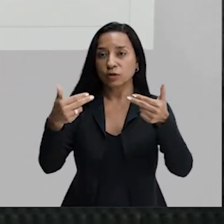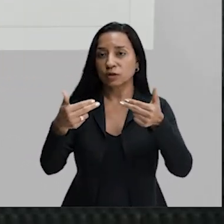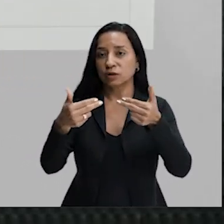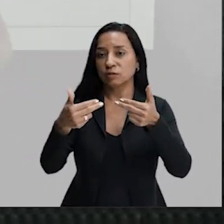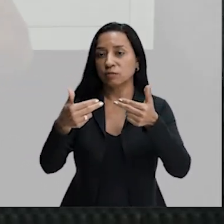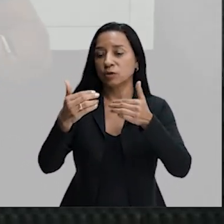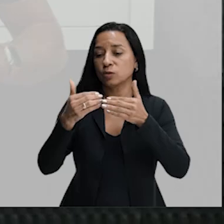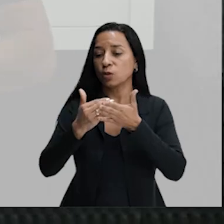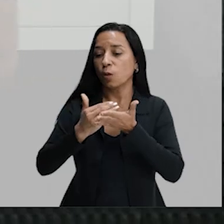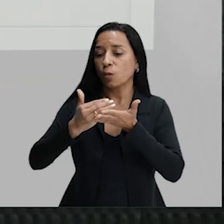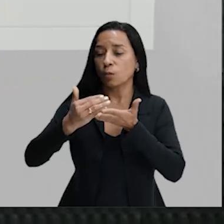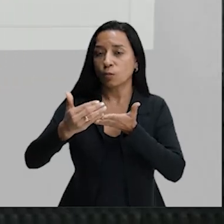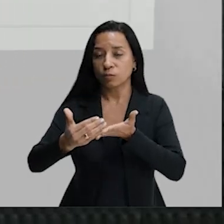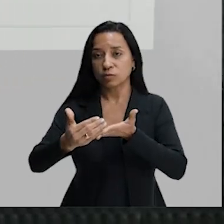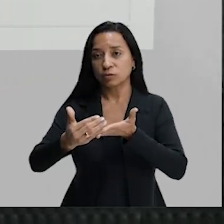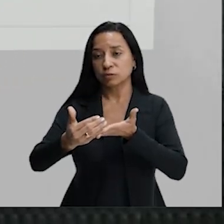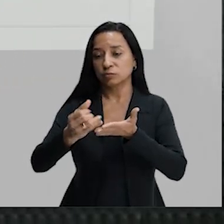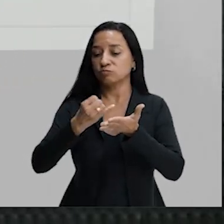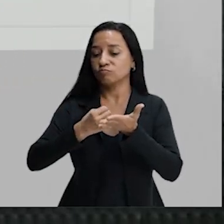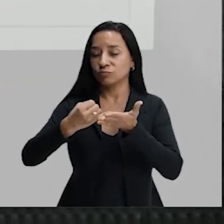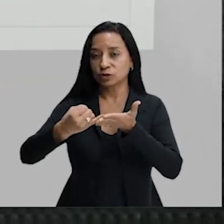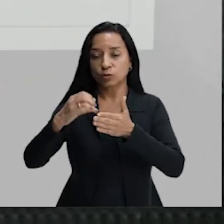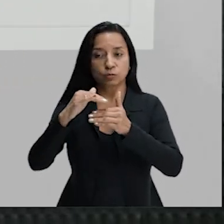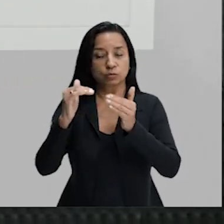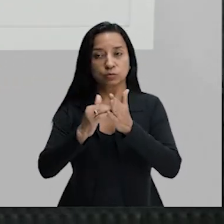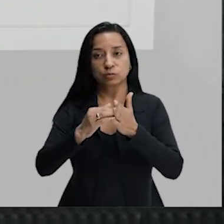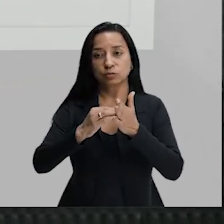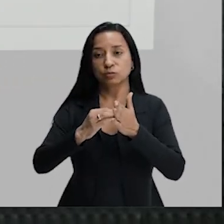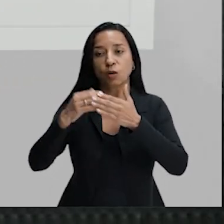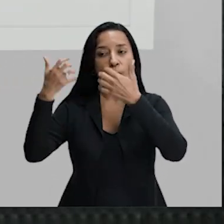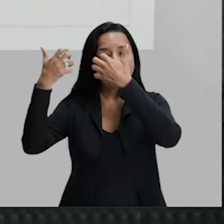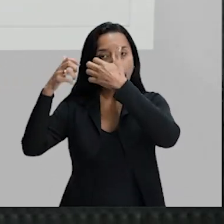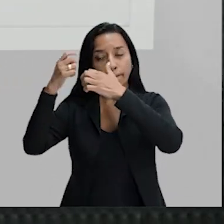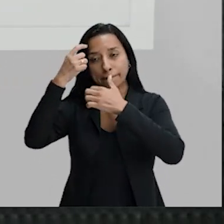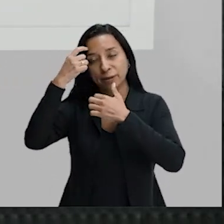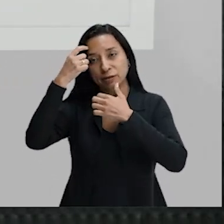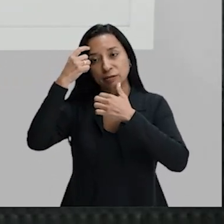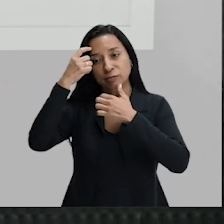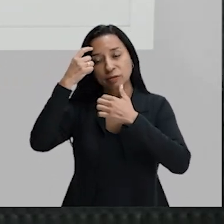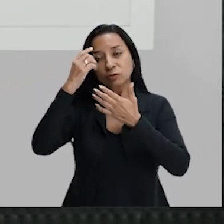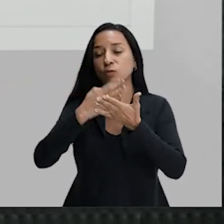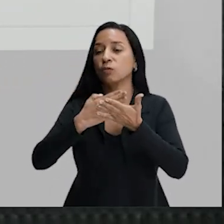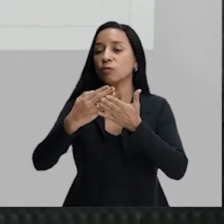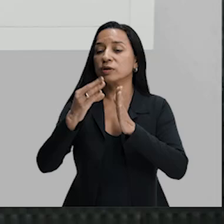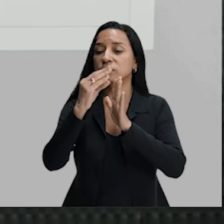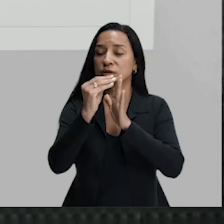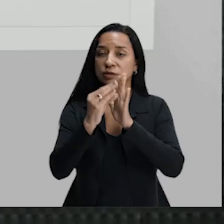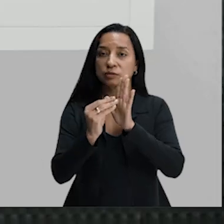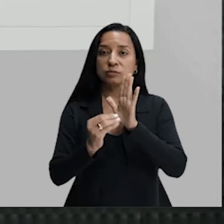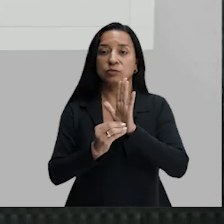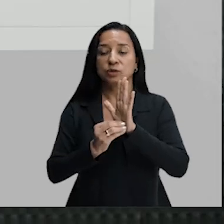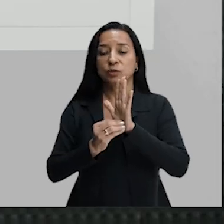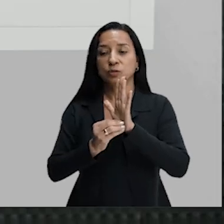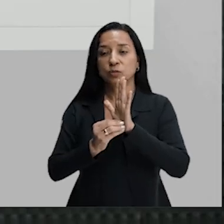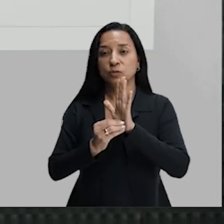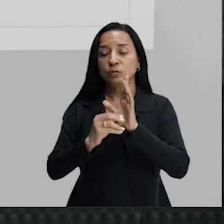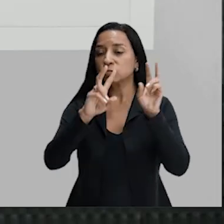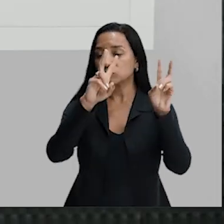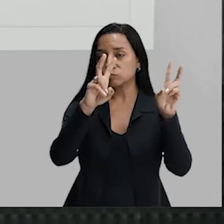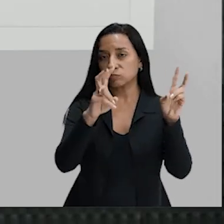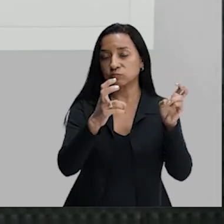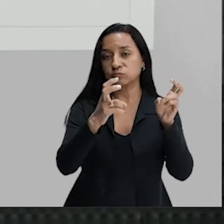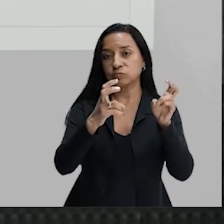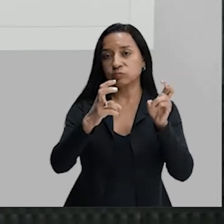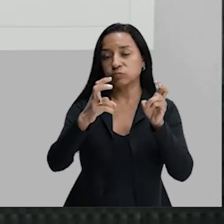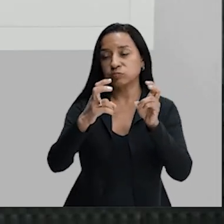de todo o pensamento, e vamos lá, vamos começar aqui com o nosso conteúdo que é reflexão e